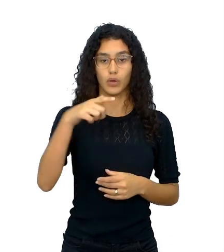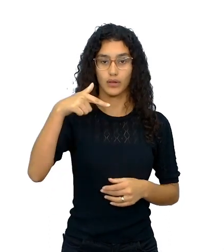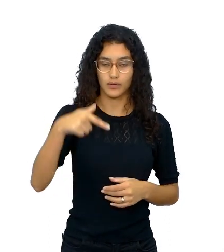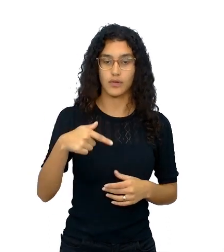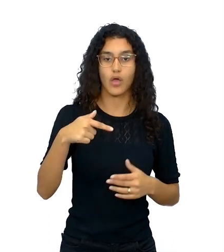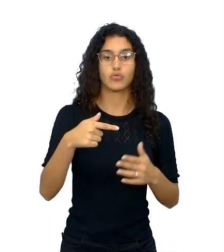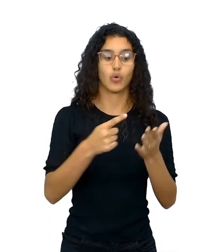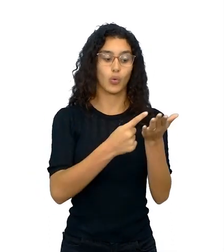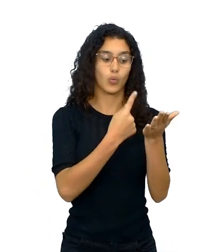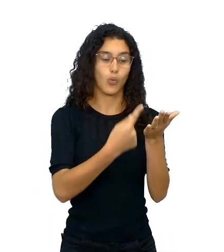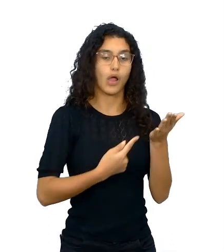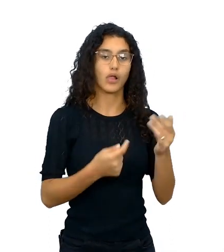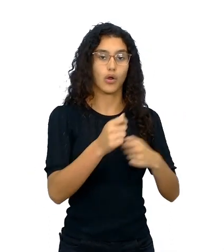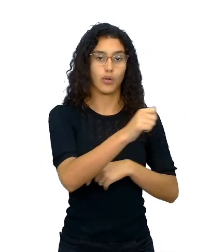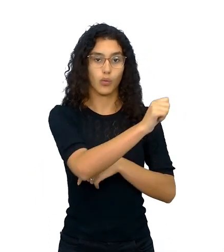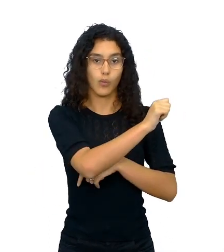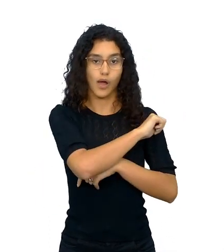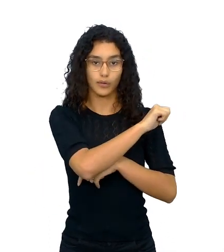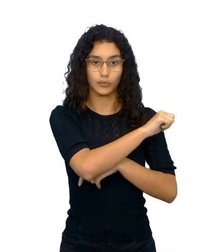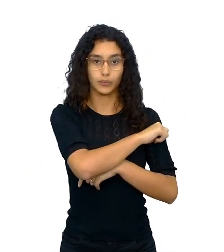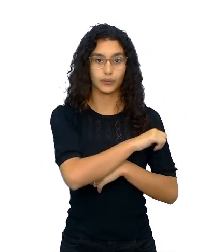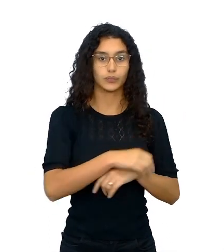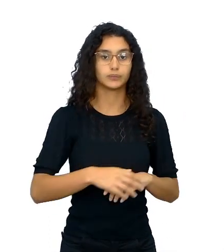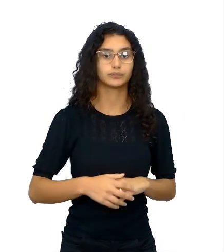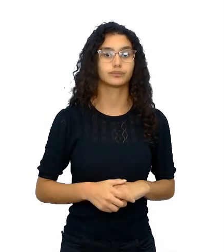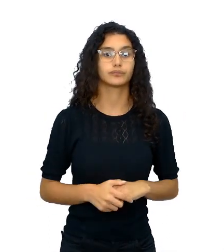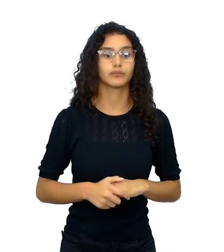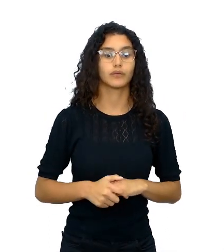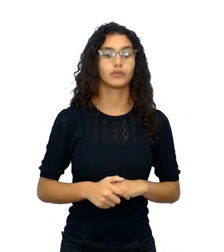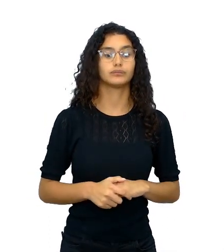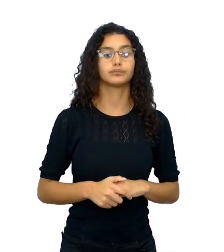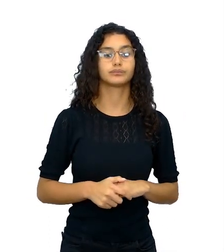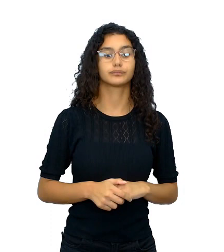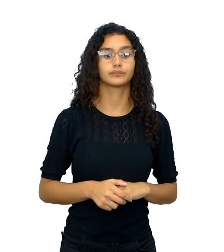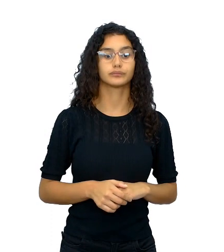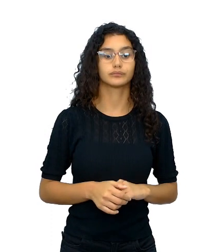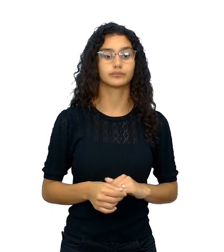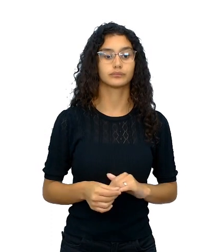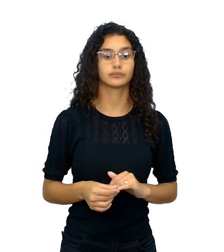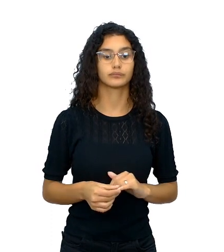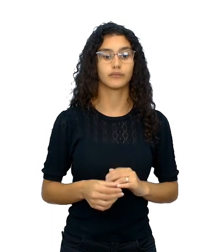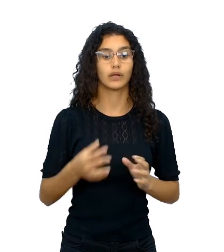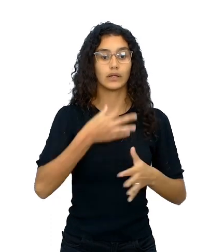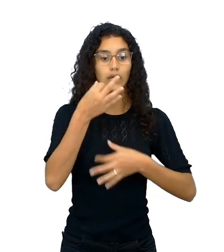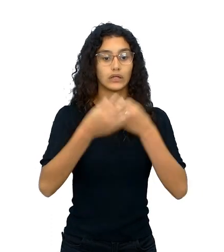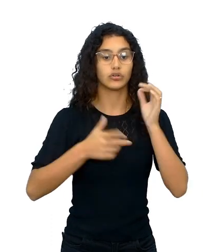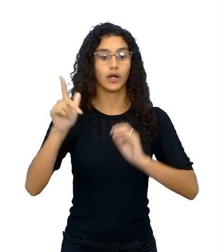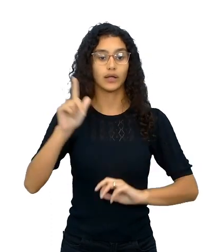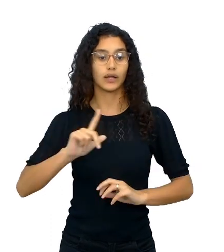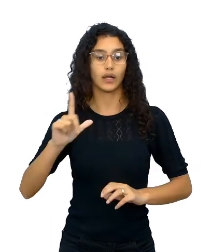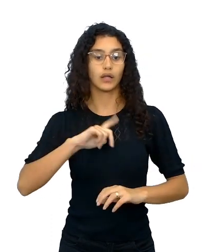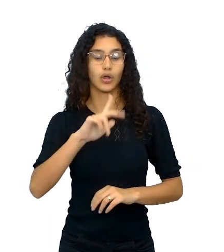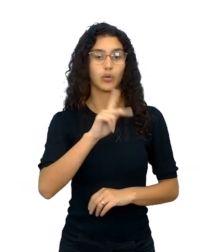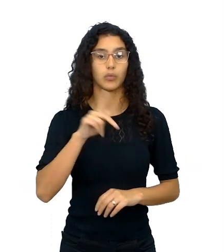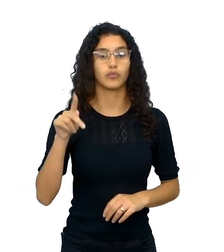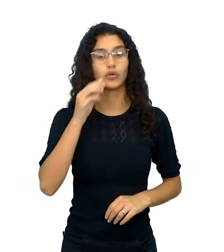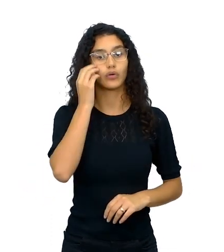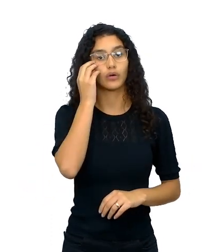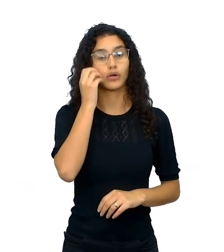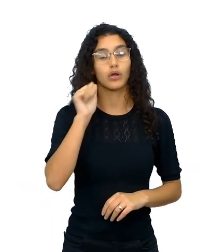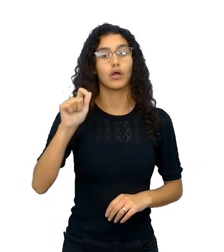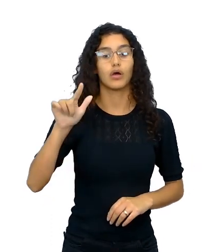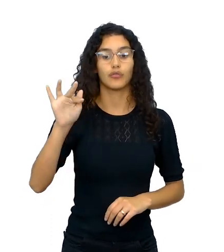57 do caderno do aluno, né, o fragmento da crítica literária do professor Alfredo